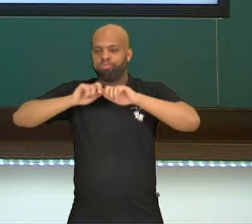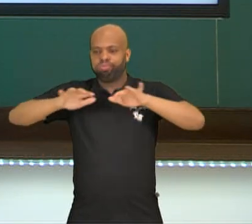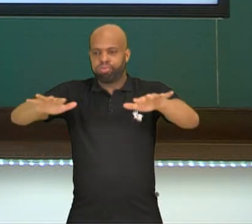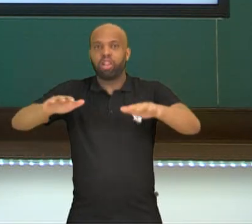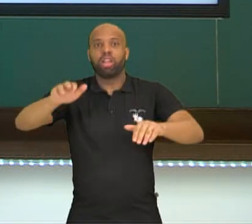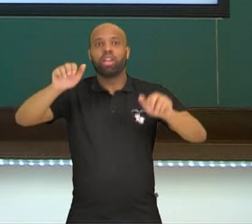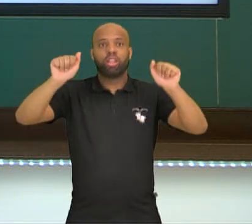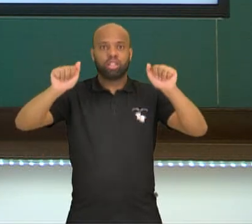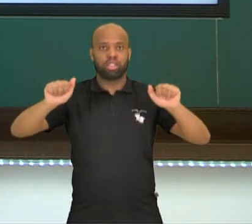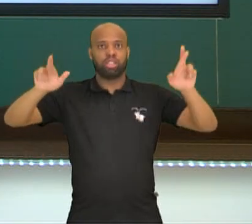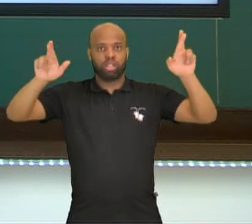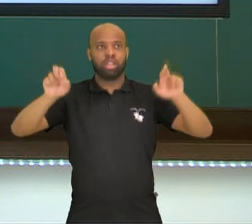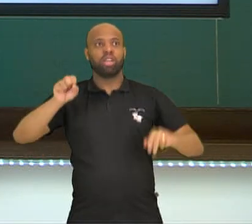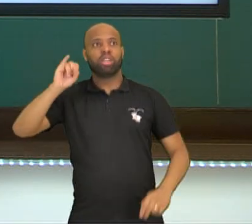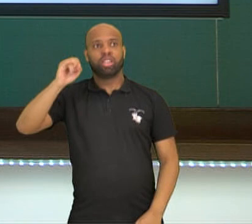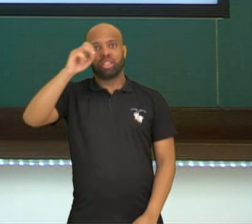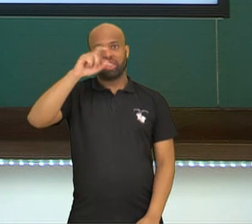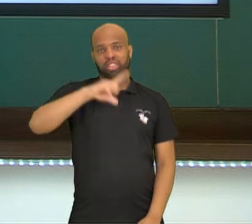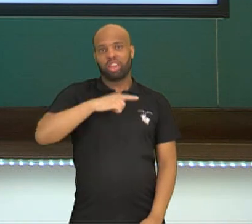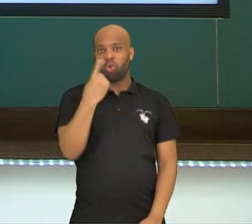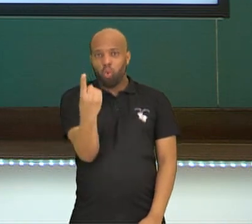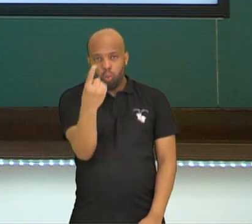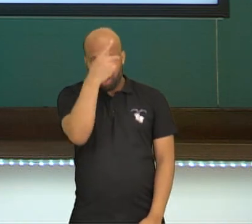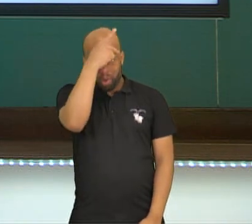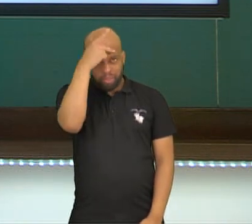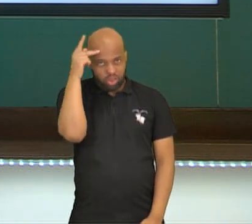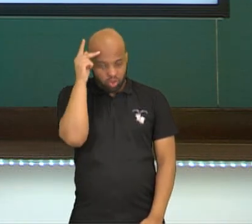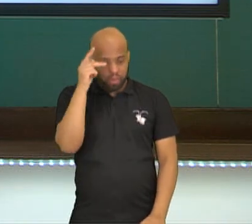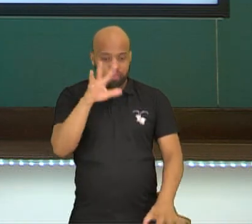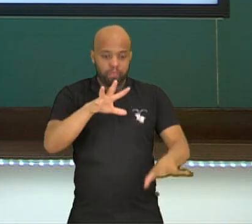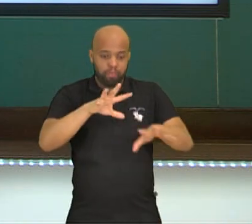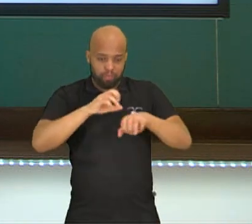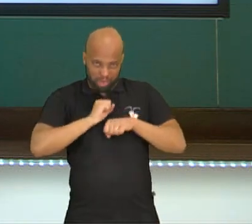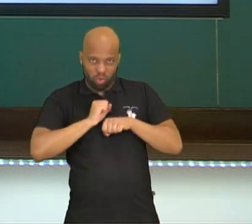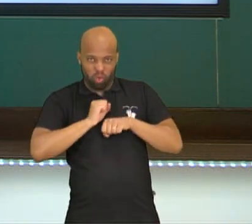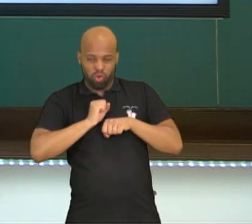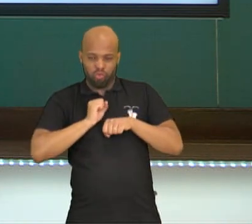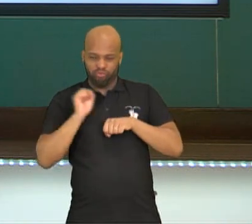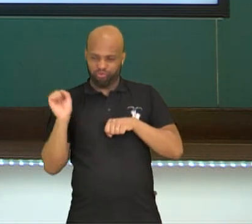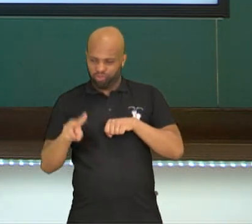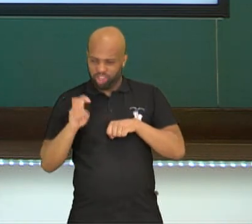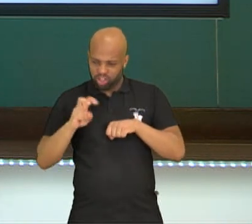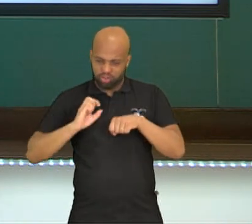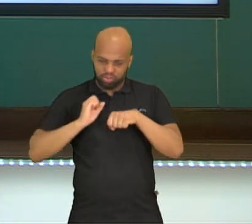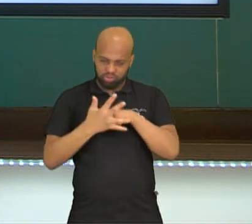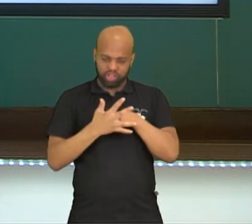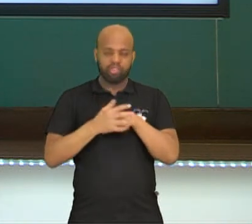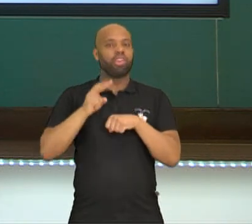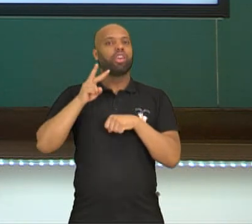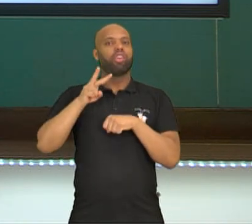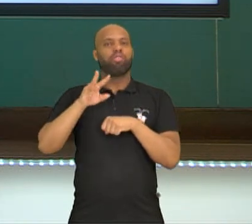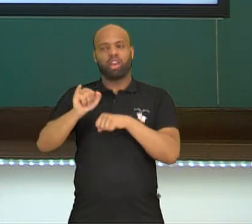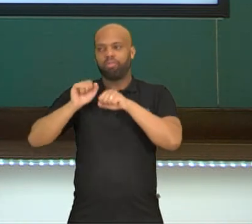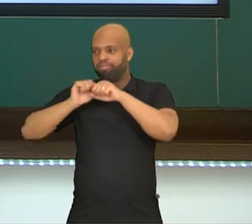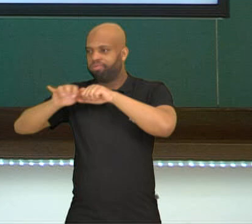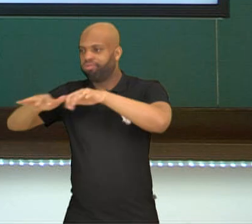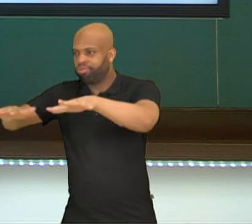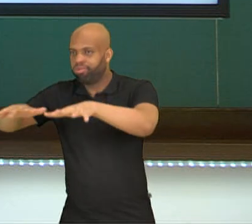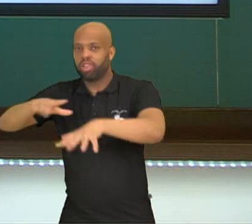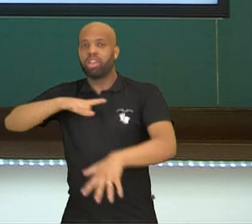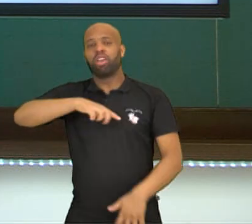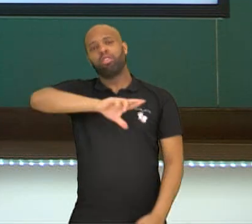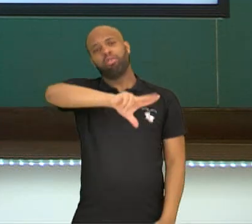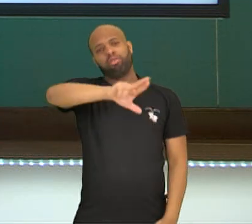pelo ar. Então, se tiver um infectado num lugar tumultuado, é o suficiente para transmitir o vírus